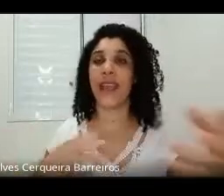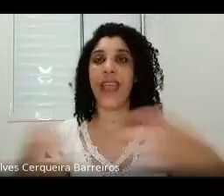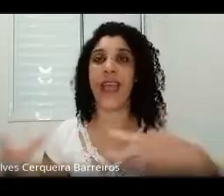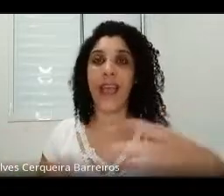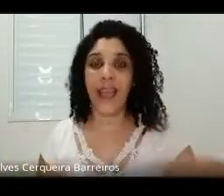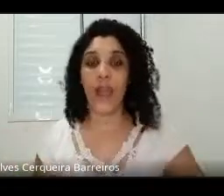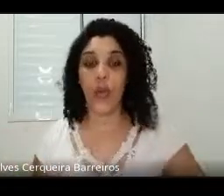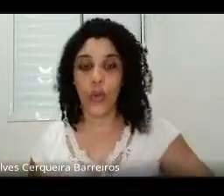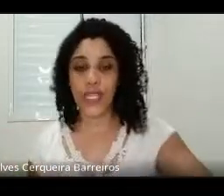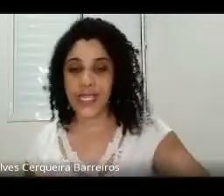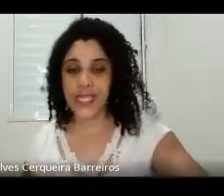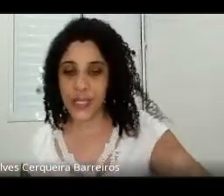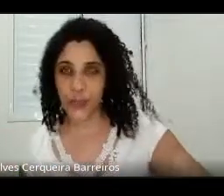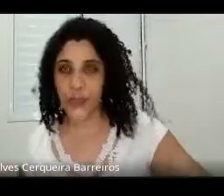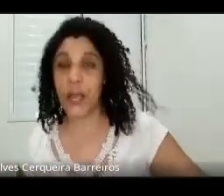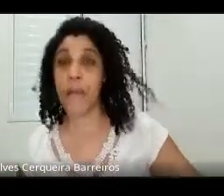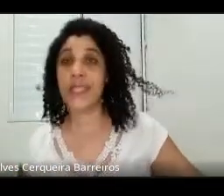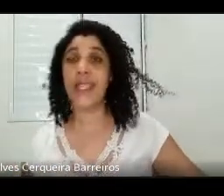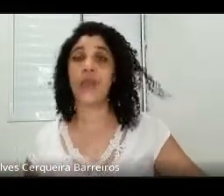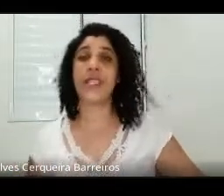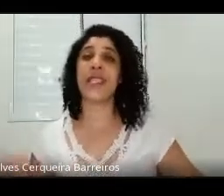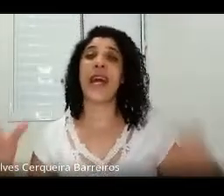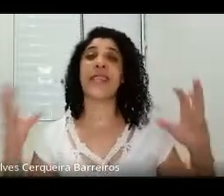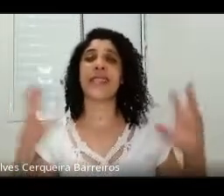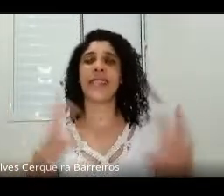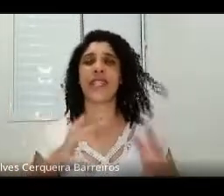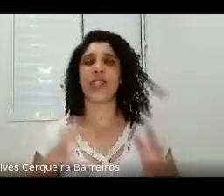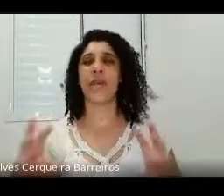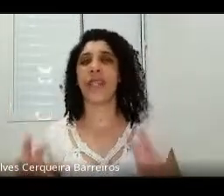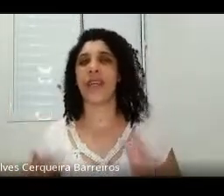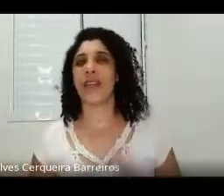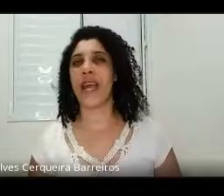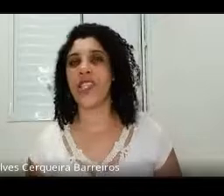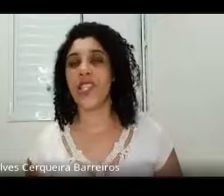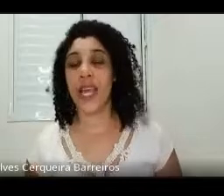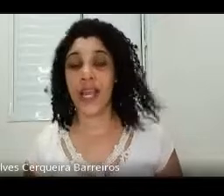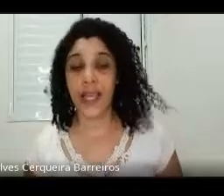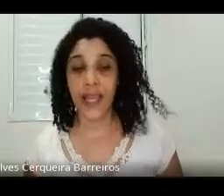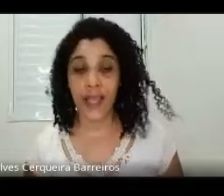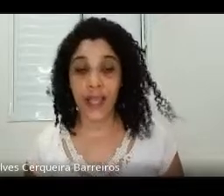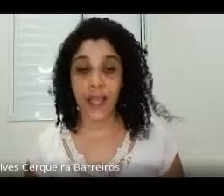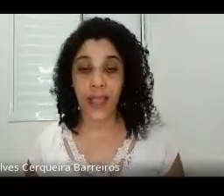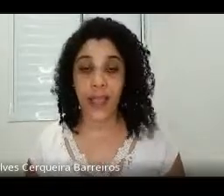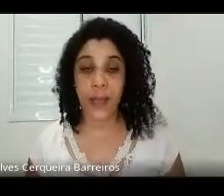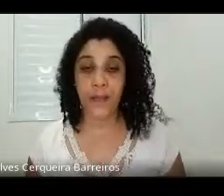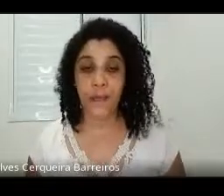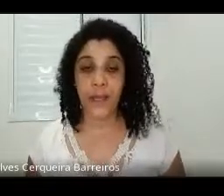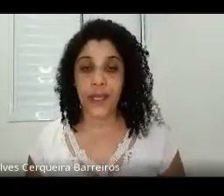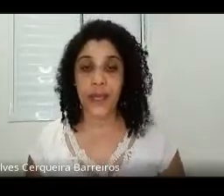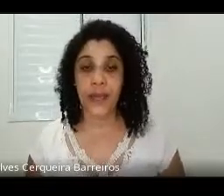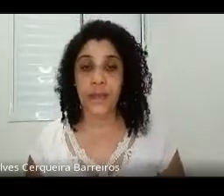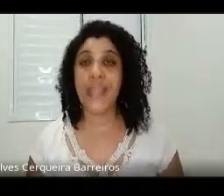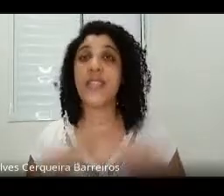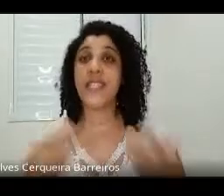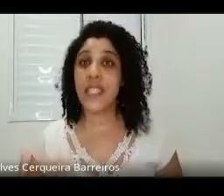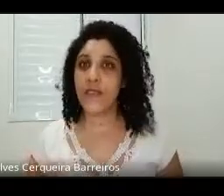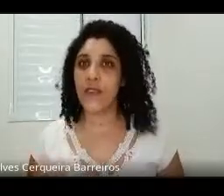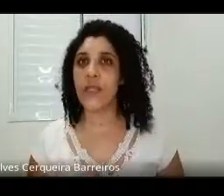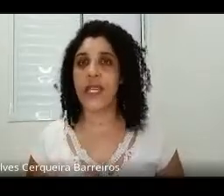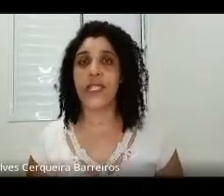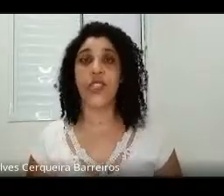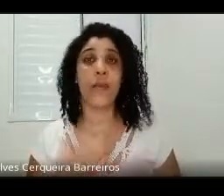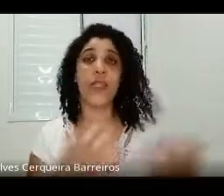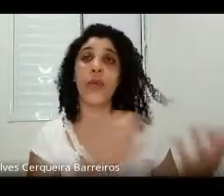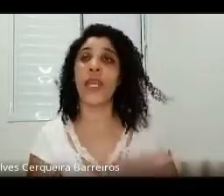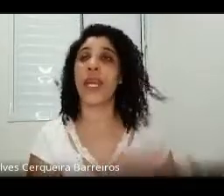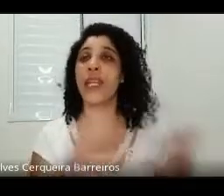é ter a comunicação. Mas na língua de sinais, essa questão da arbitrariedade, ela é mais visível, vamos